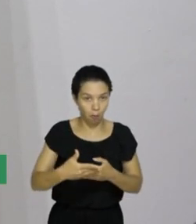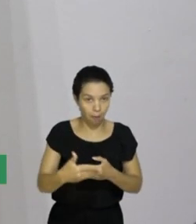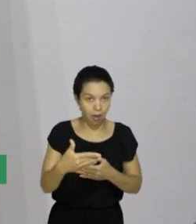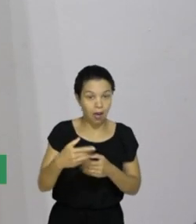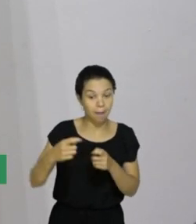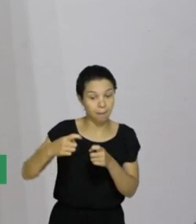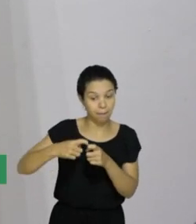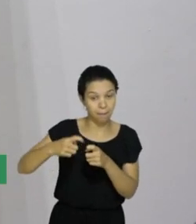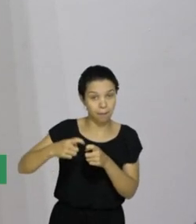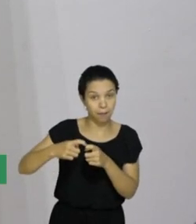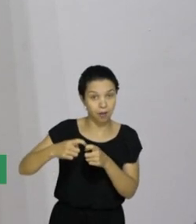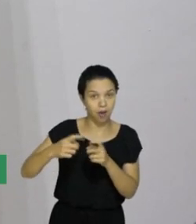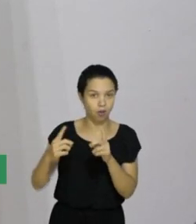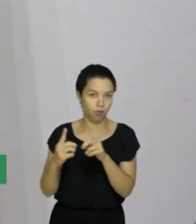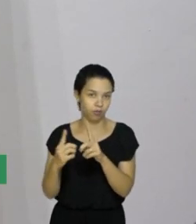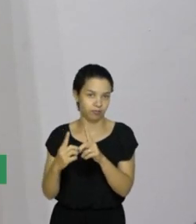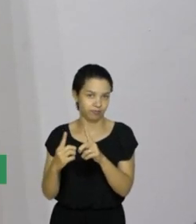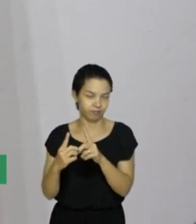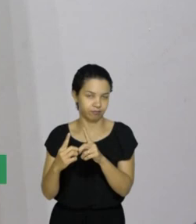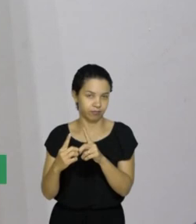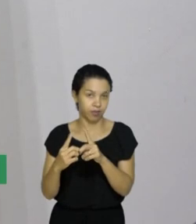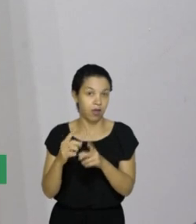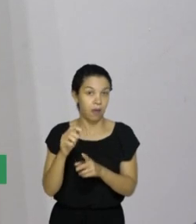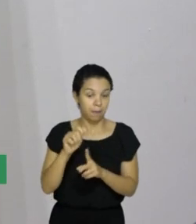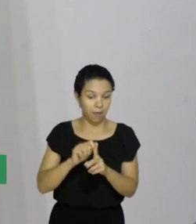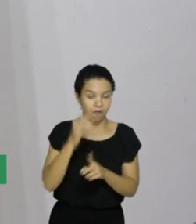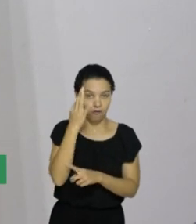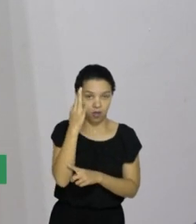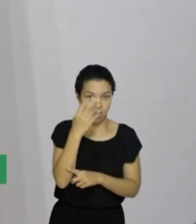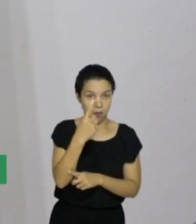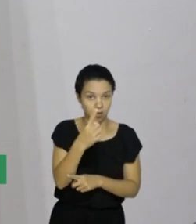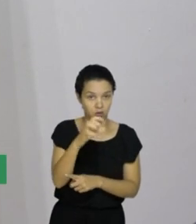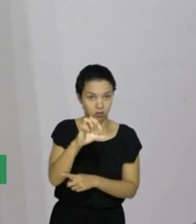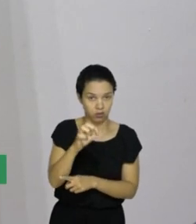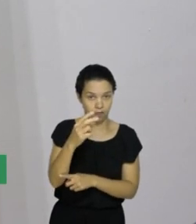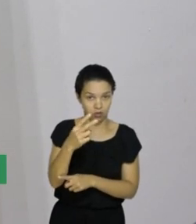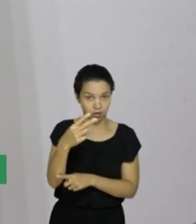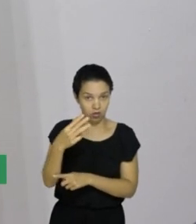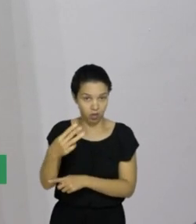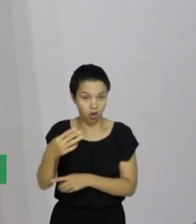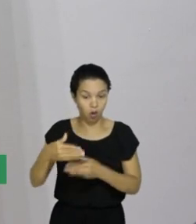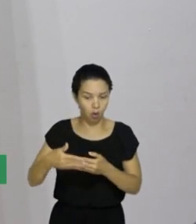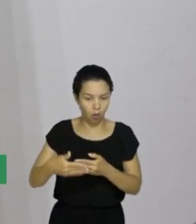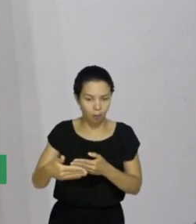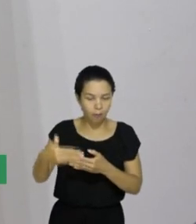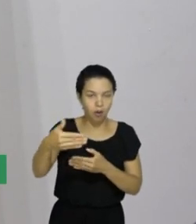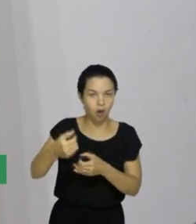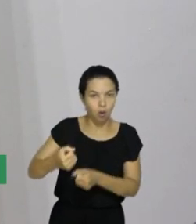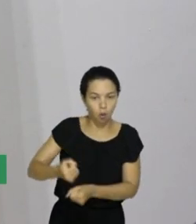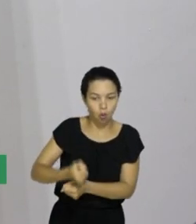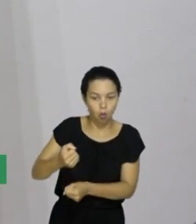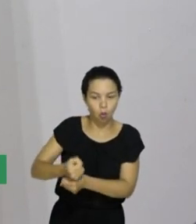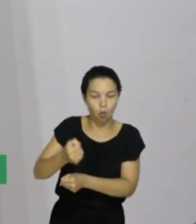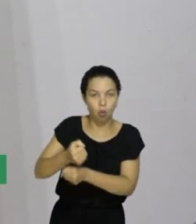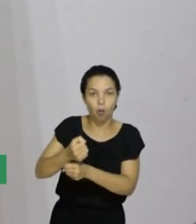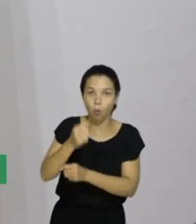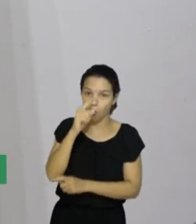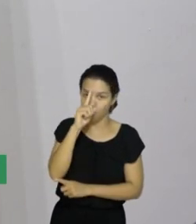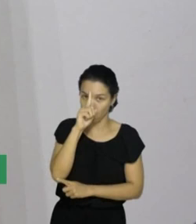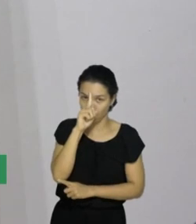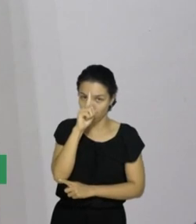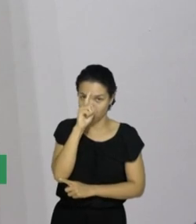em fevereiro de 1923 foi iniciado a construção do hospital misericórdia